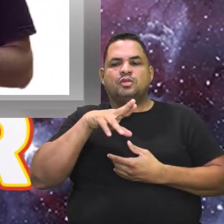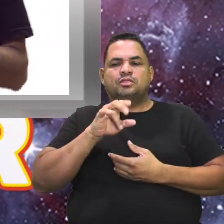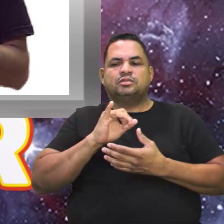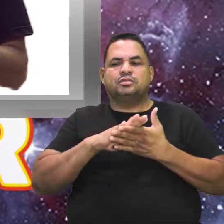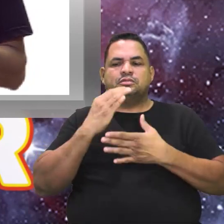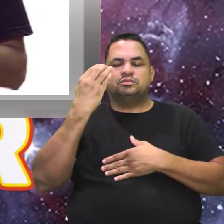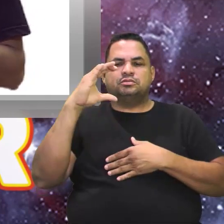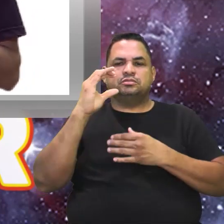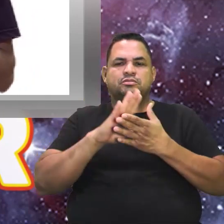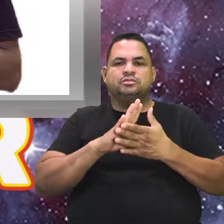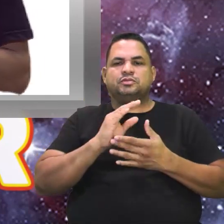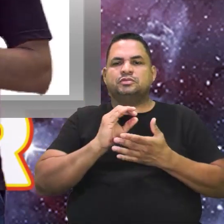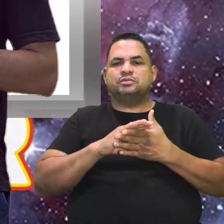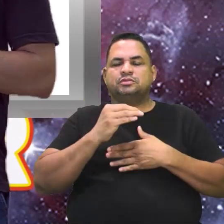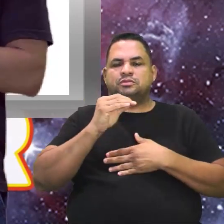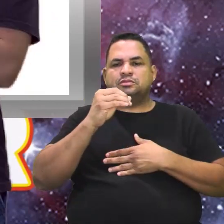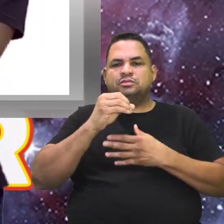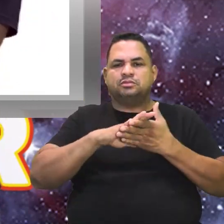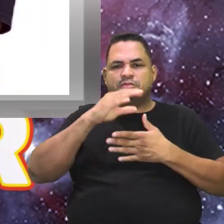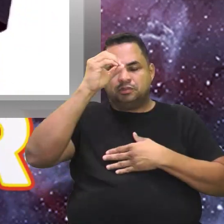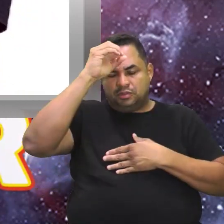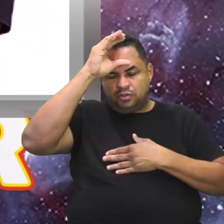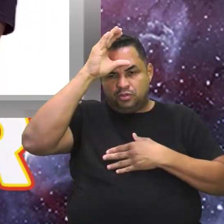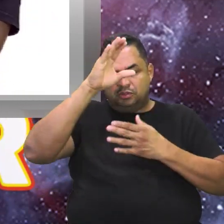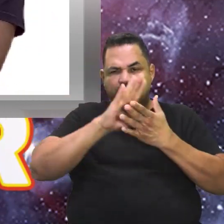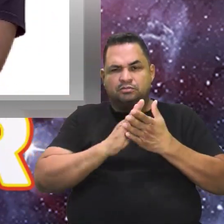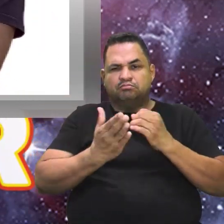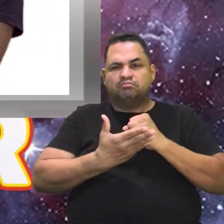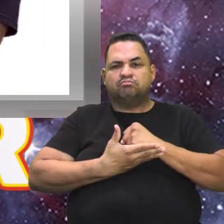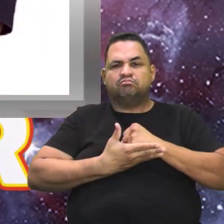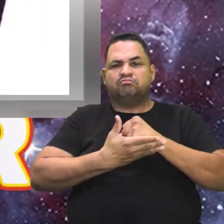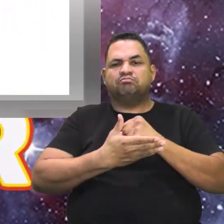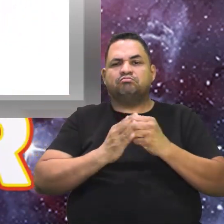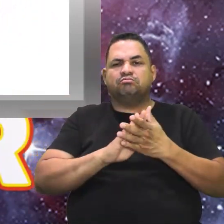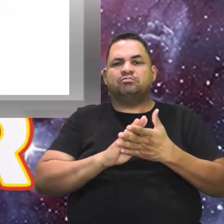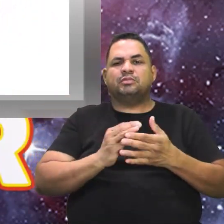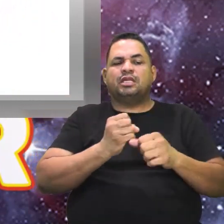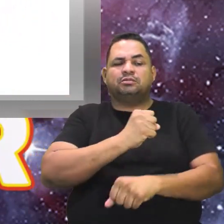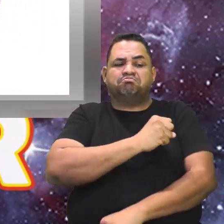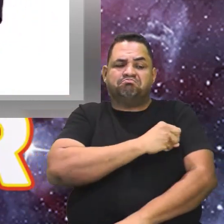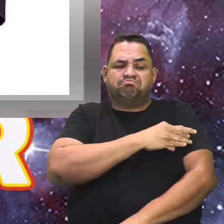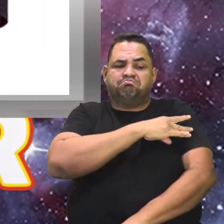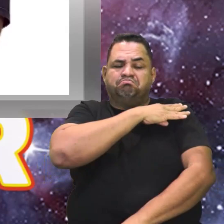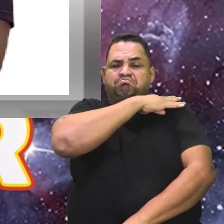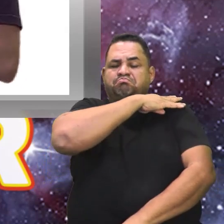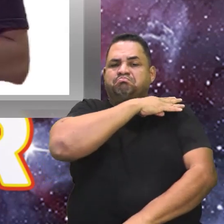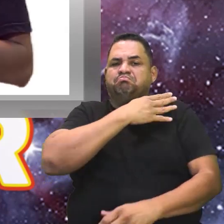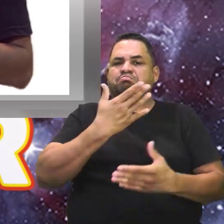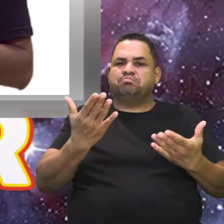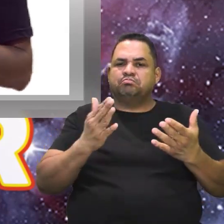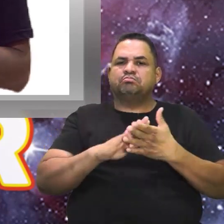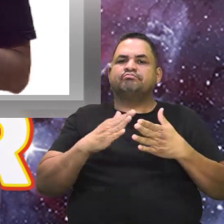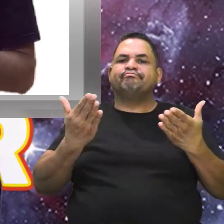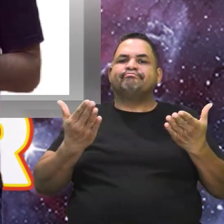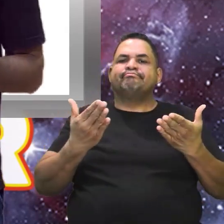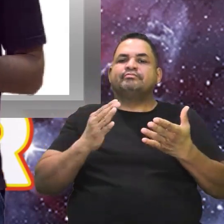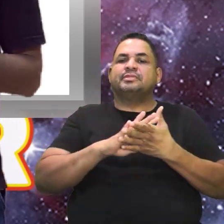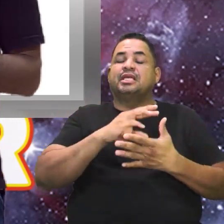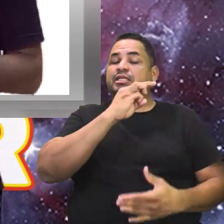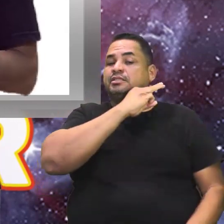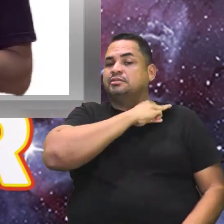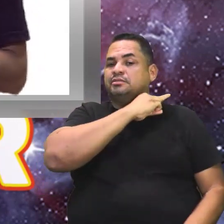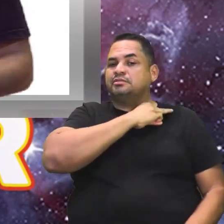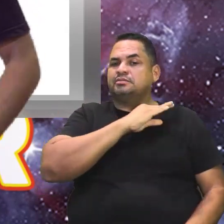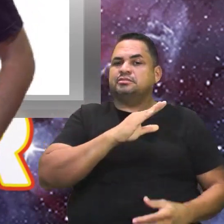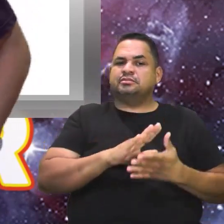muito conhecimentozinho, conhecimento básico. Lá do ensino fundamental. E aí, terceiro ano? Todo